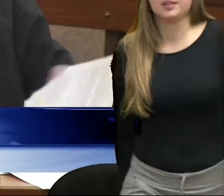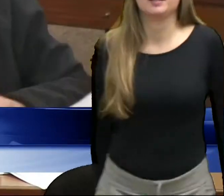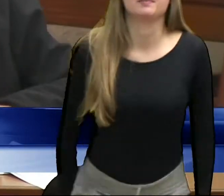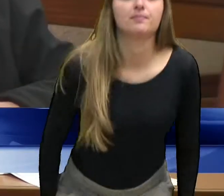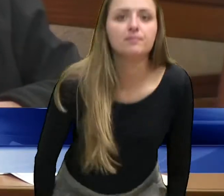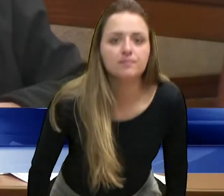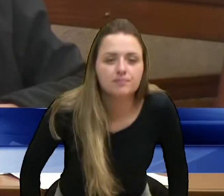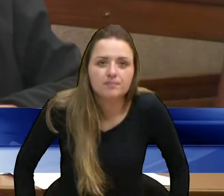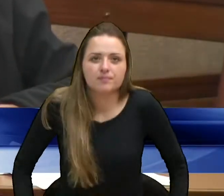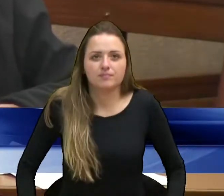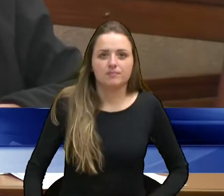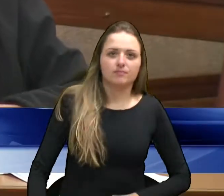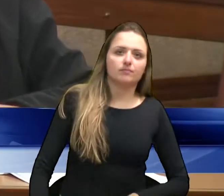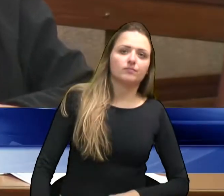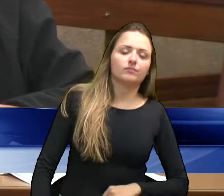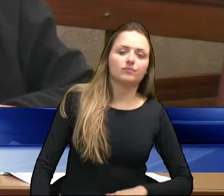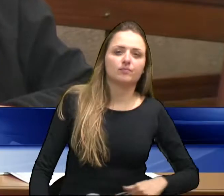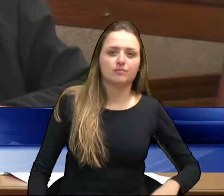Tá, já falei isso.